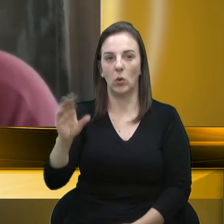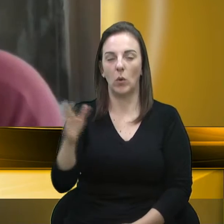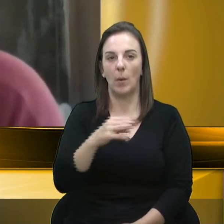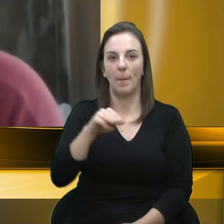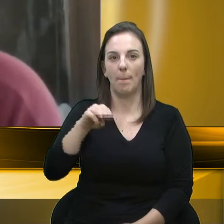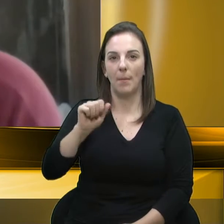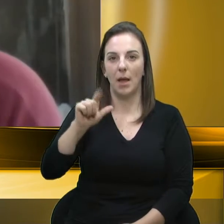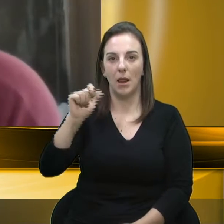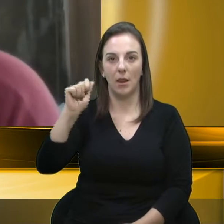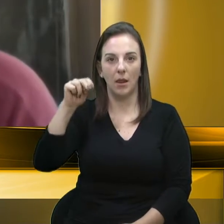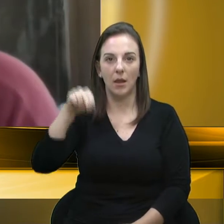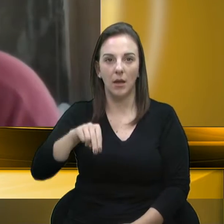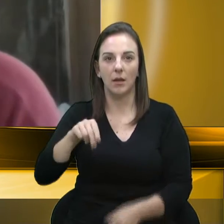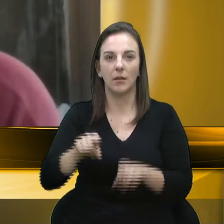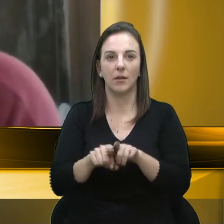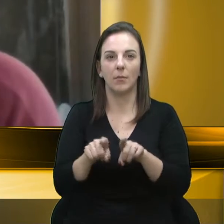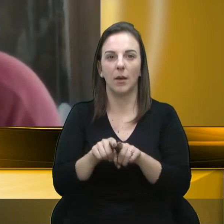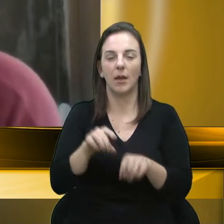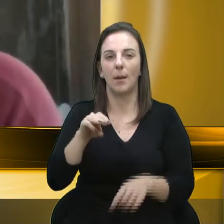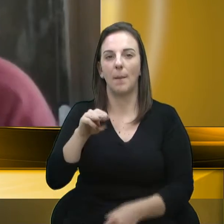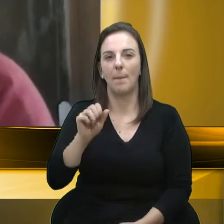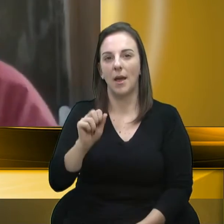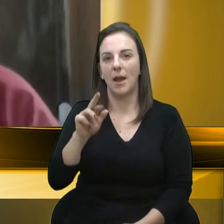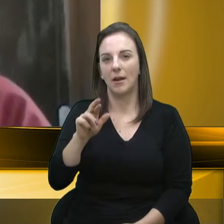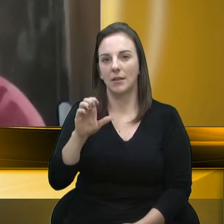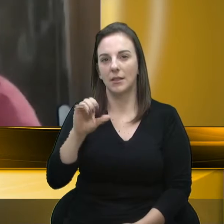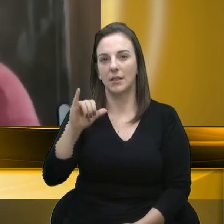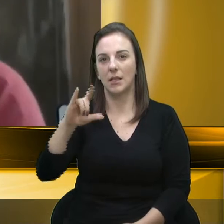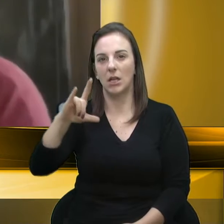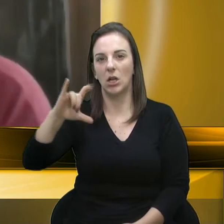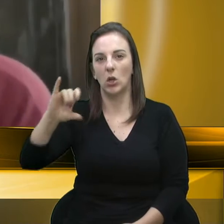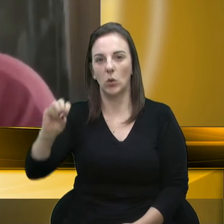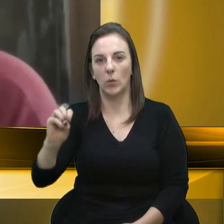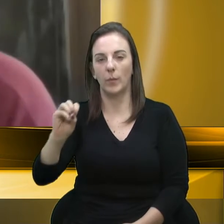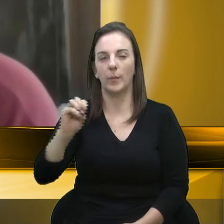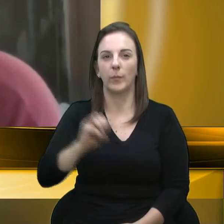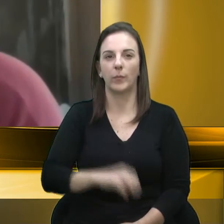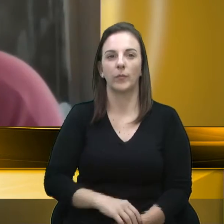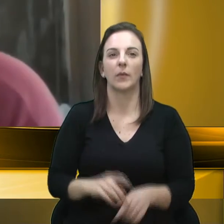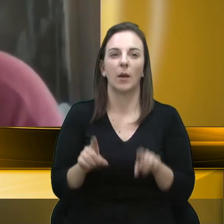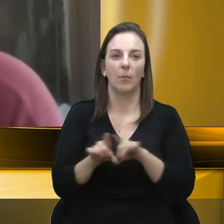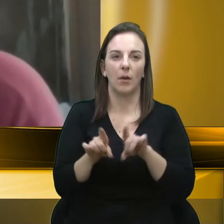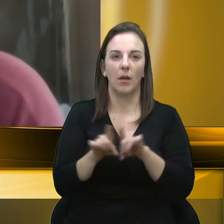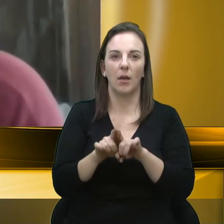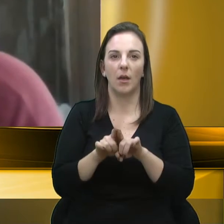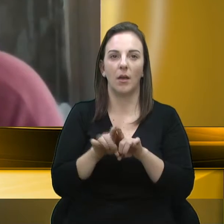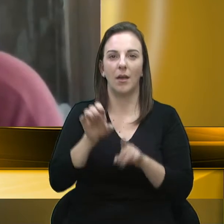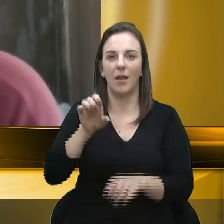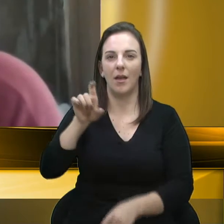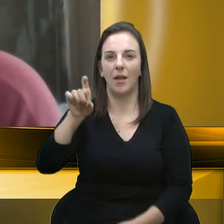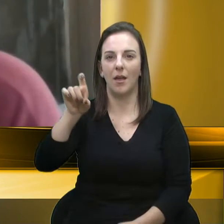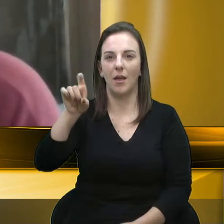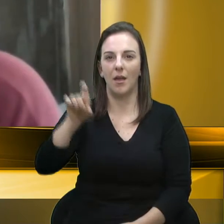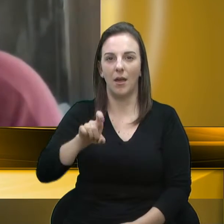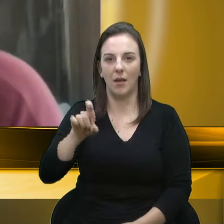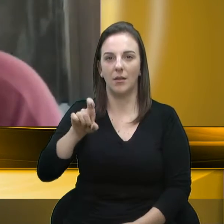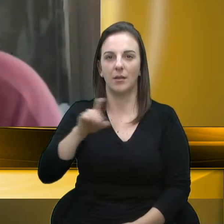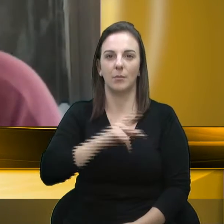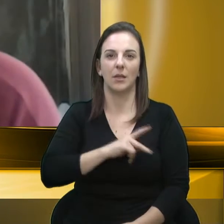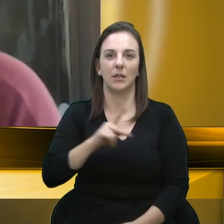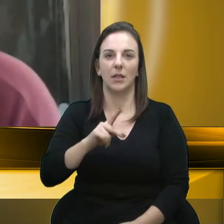Marcílio Marques Moreira e Rubens Recupero, os ex-presidentes do Banco Central, Armínio